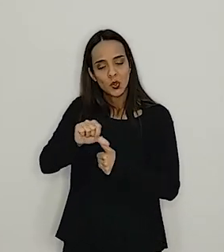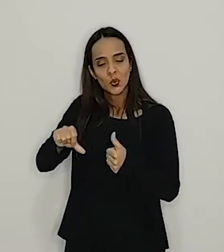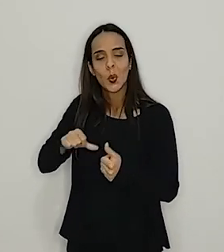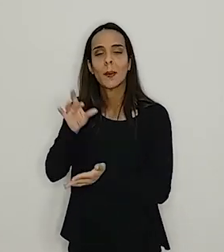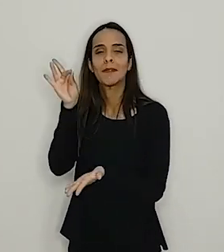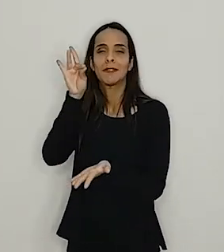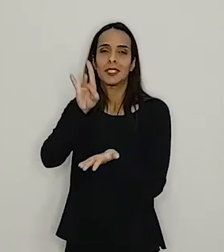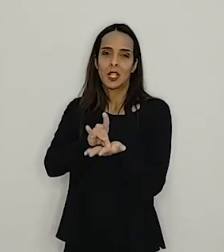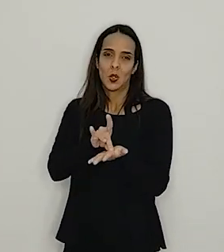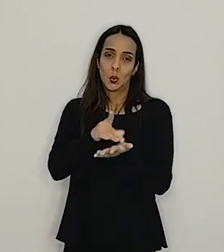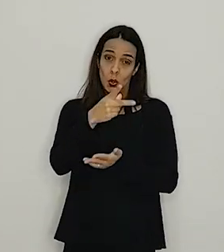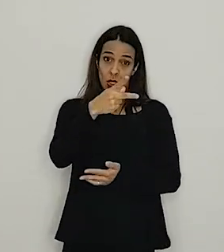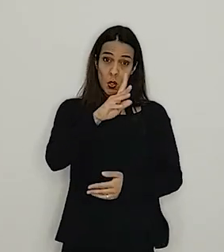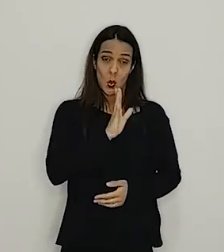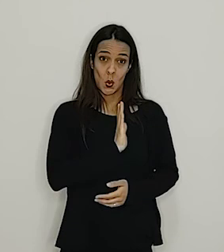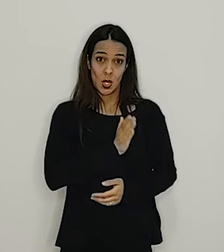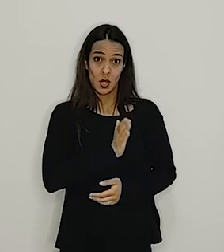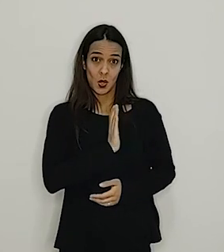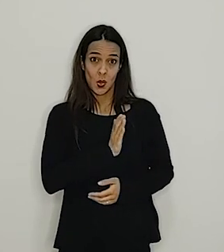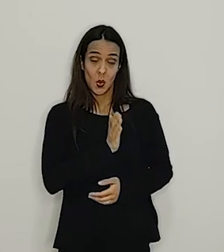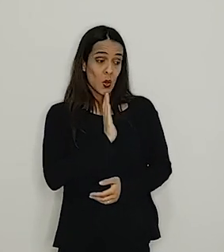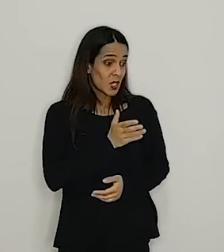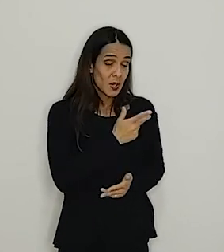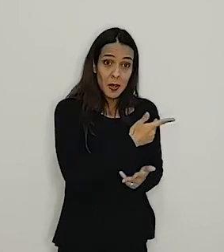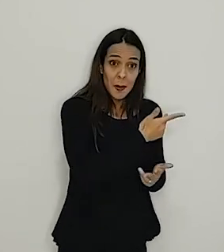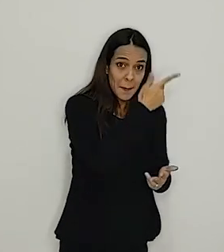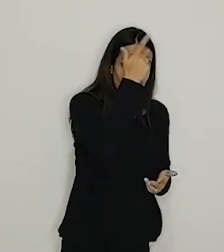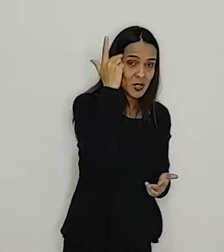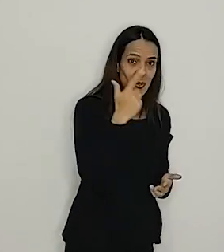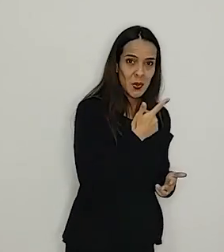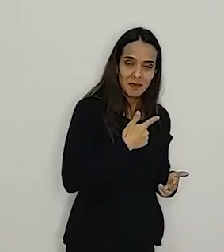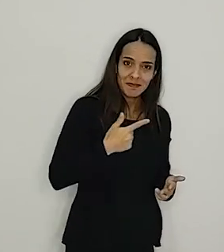genuína no seu coração e no